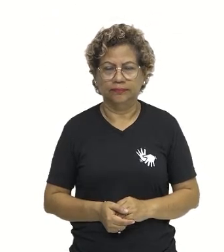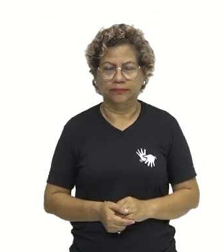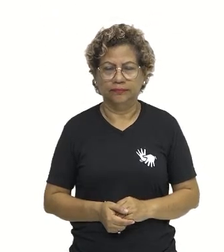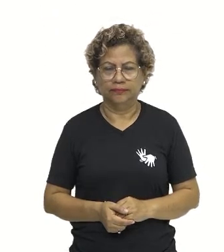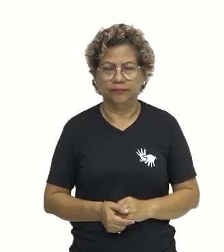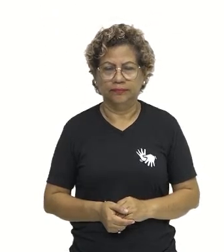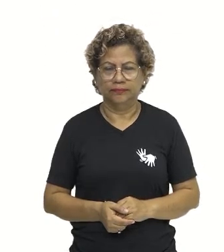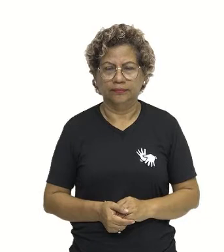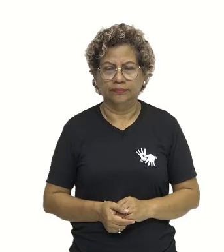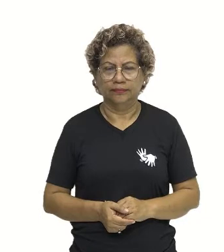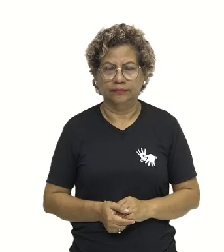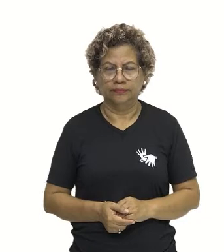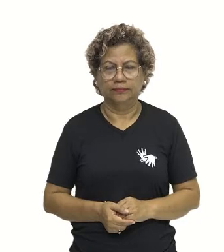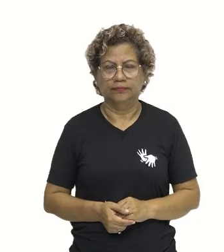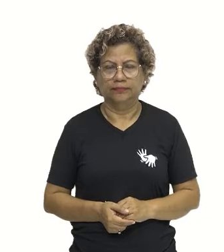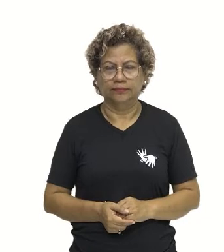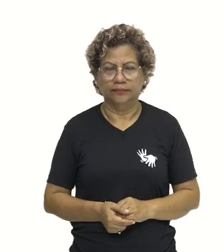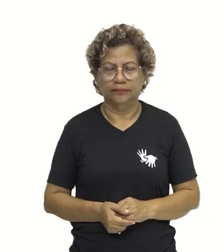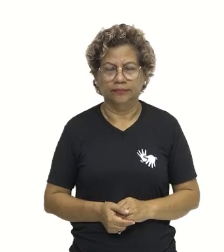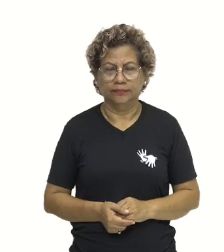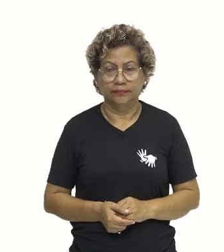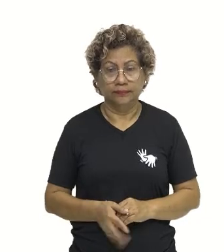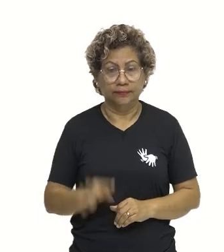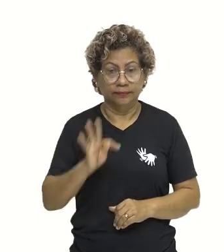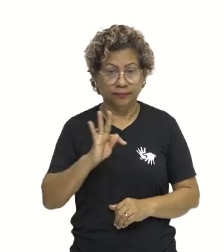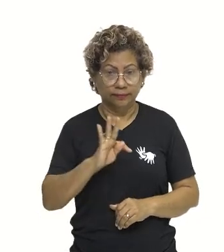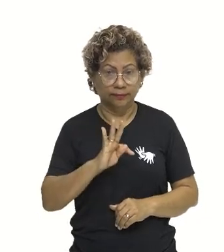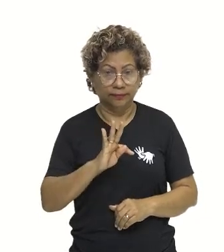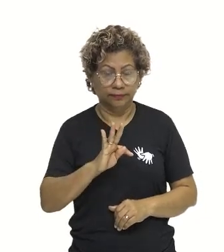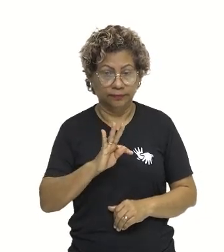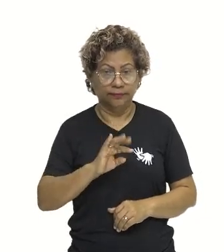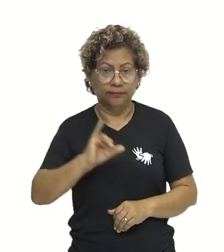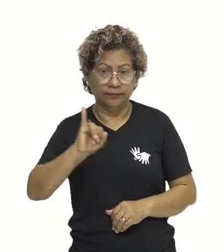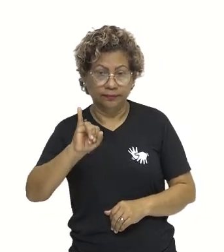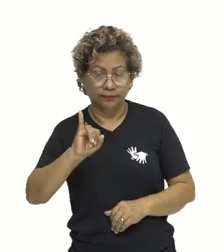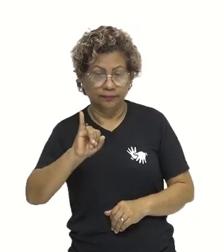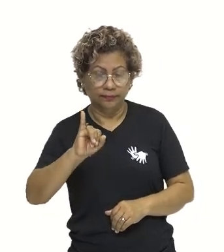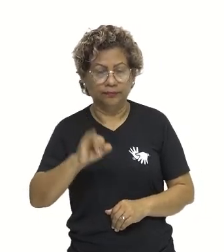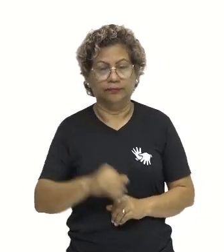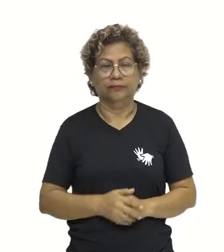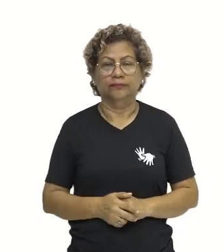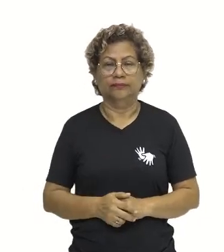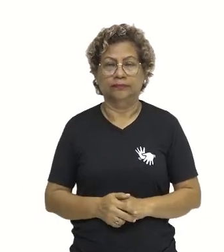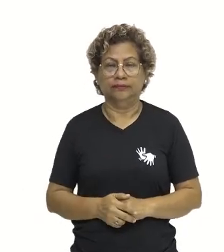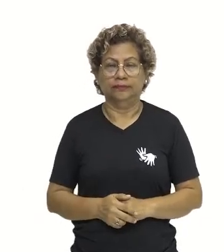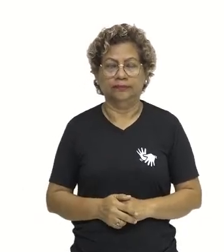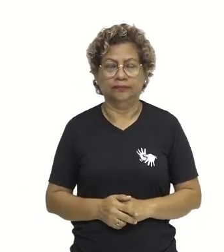vamos chamar assim, temperatura inicial, para esse corpo 1, vale